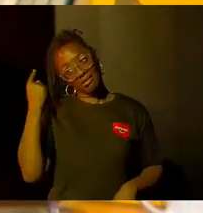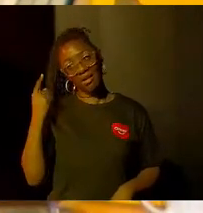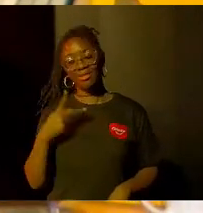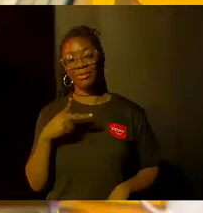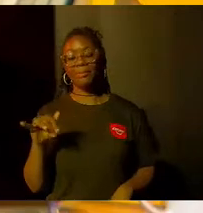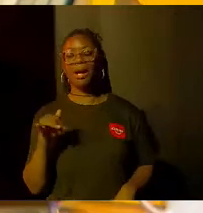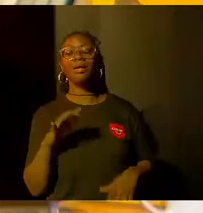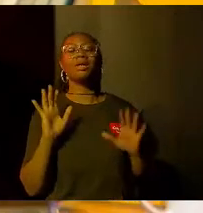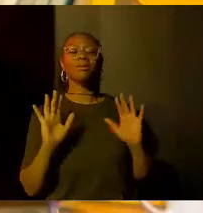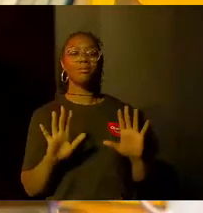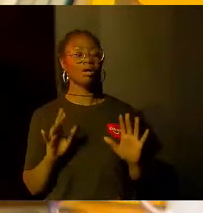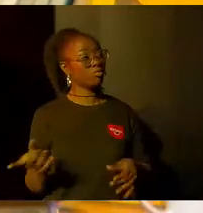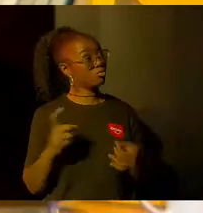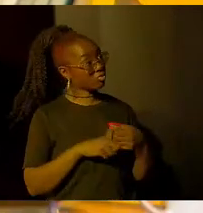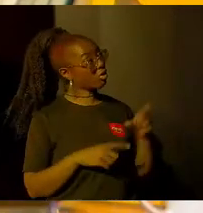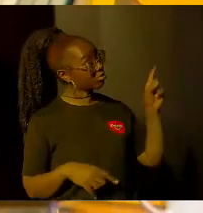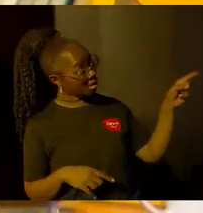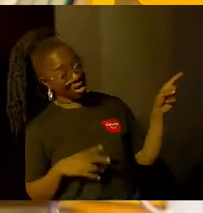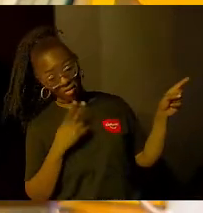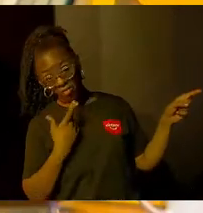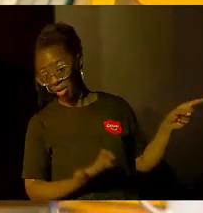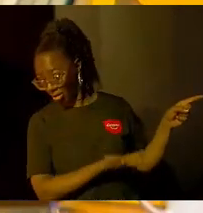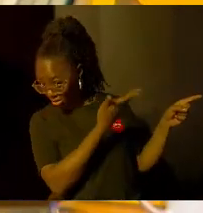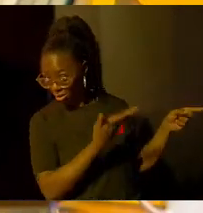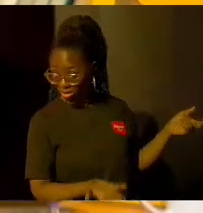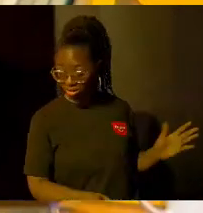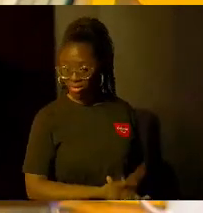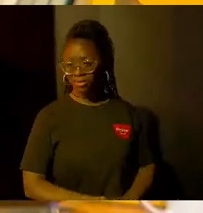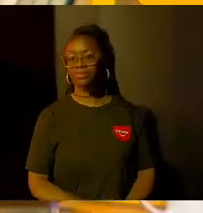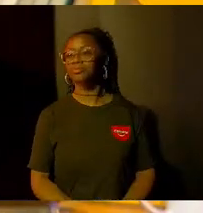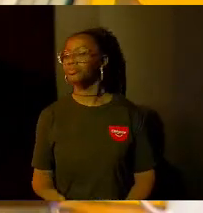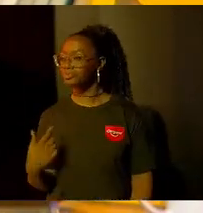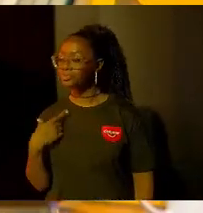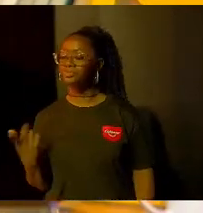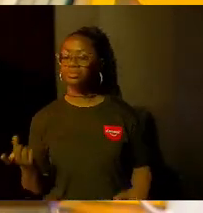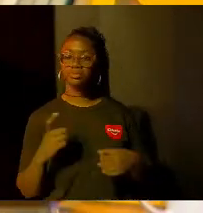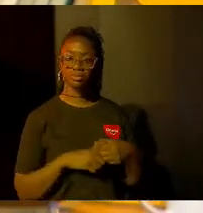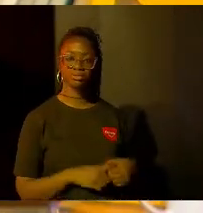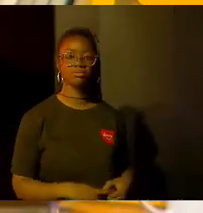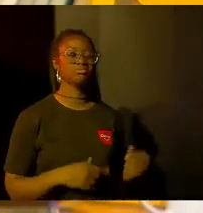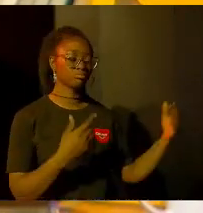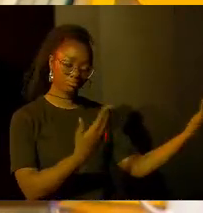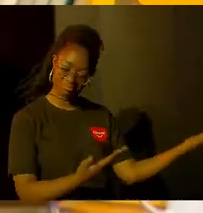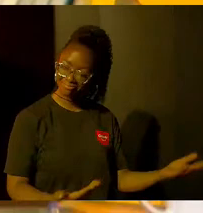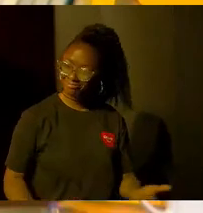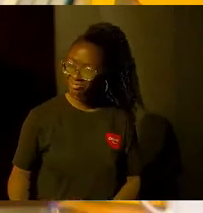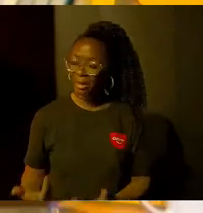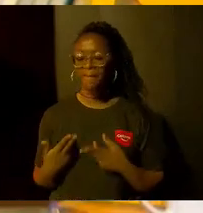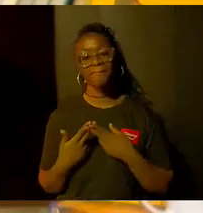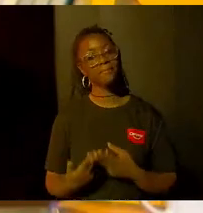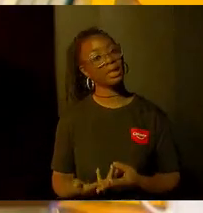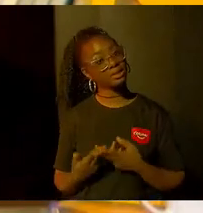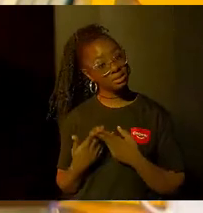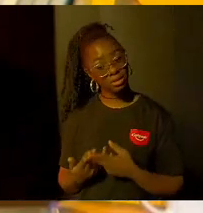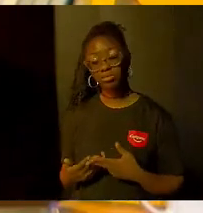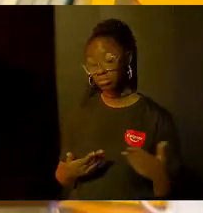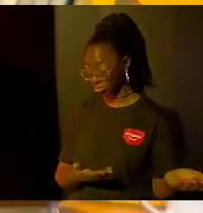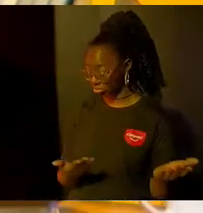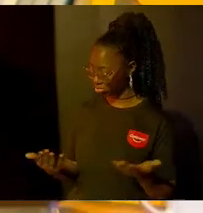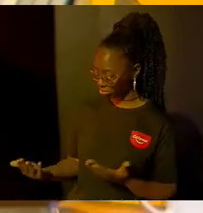E aí ele disse então volta lá fale com ele eu fui ele me recebeu com muita paciência